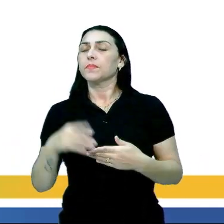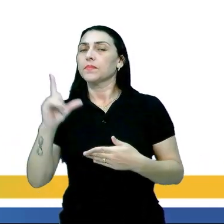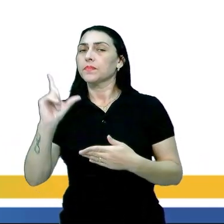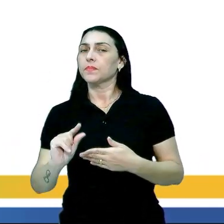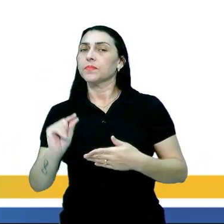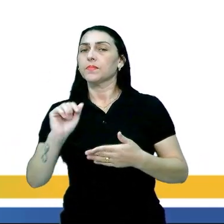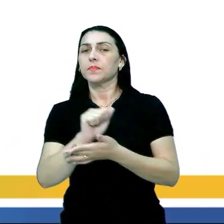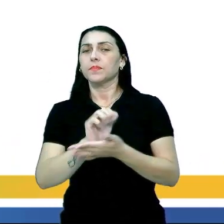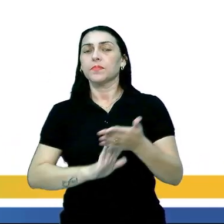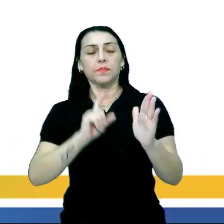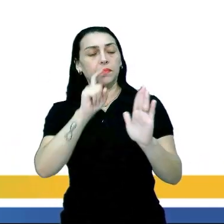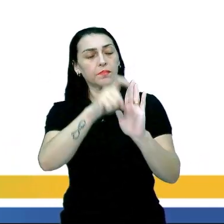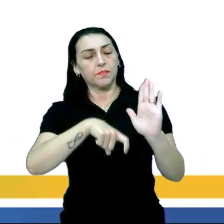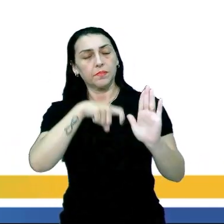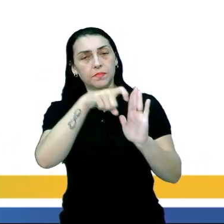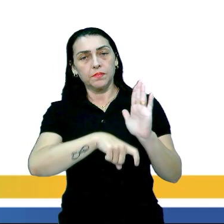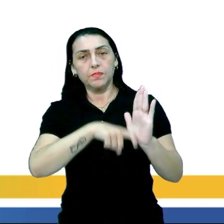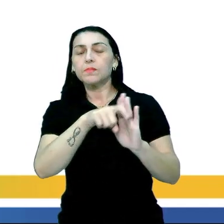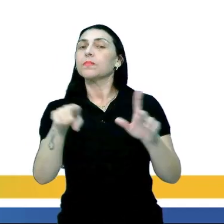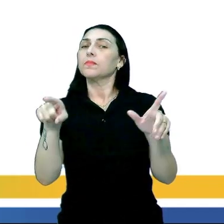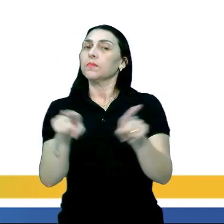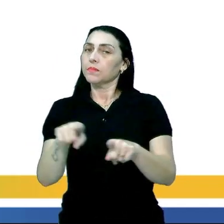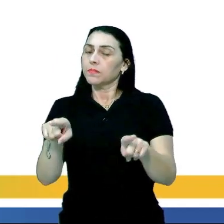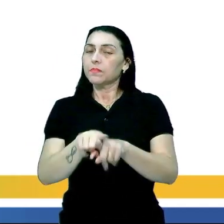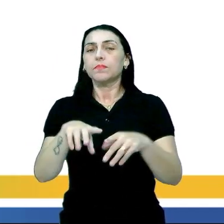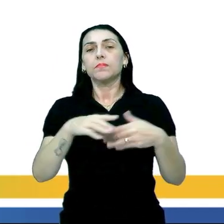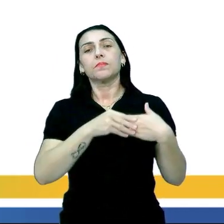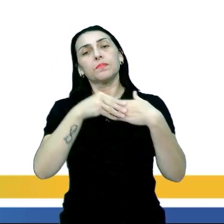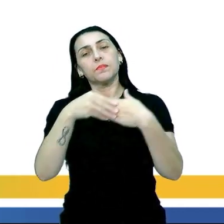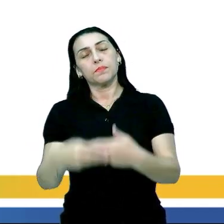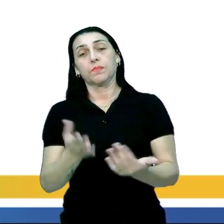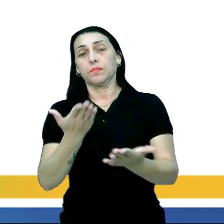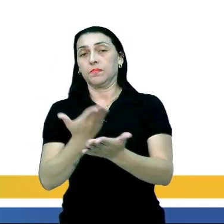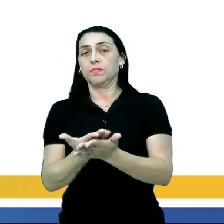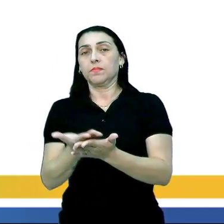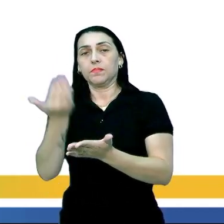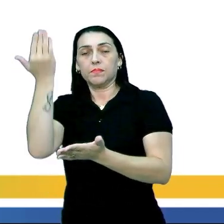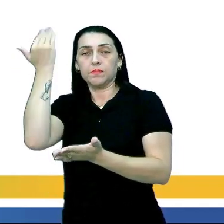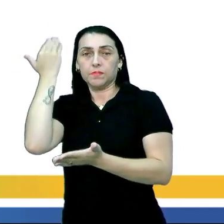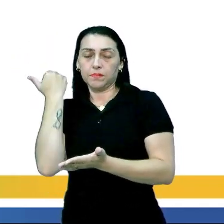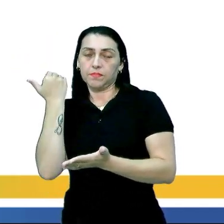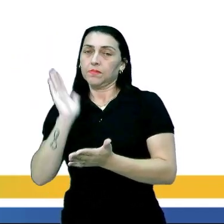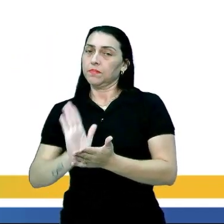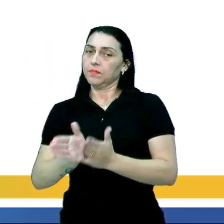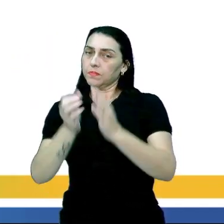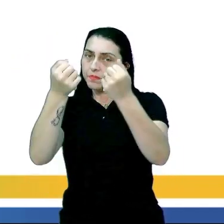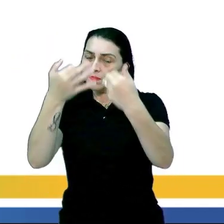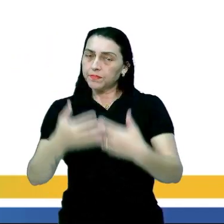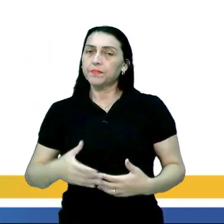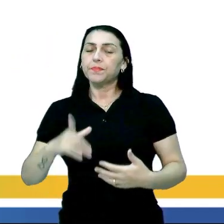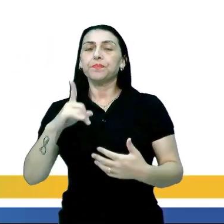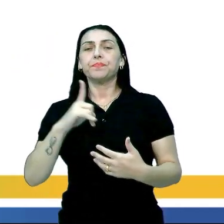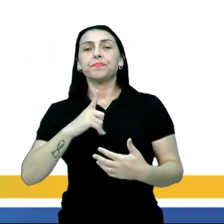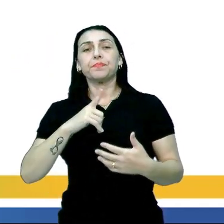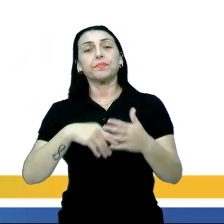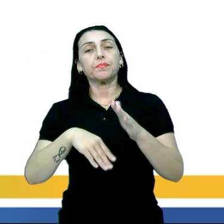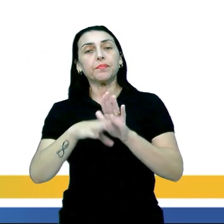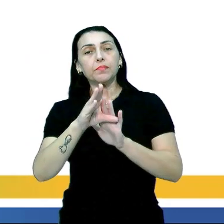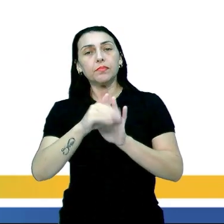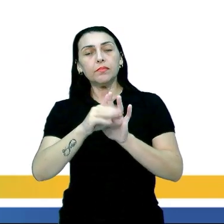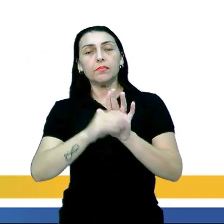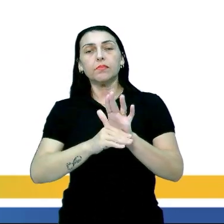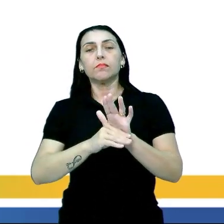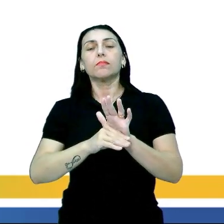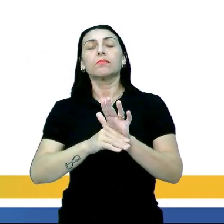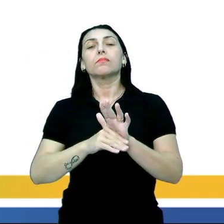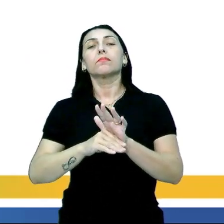da atividade agropecuária e ele também vai trazer um pouco das aulas anteriores que, como eu disse, envolvem conteúdos como